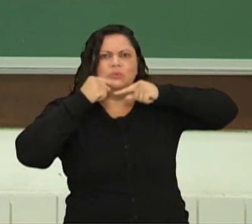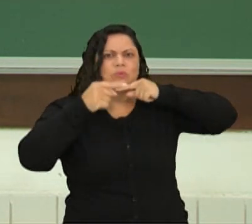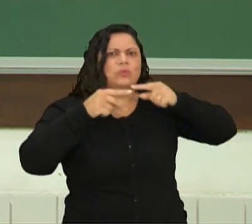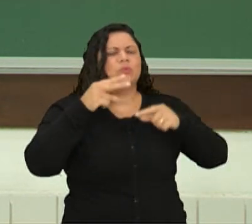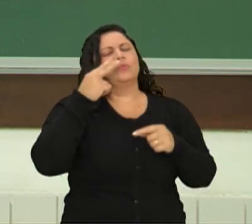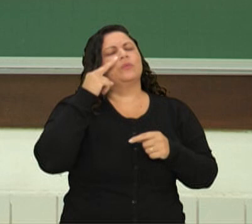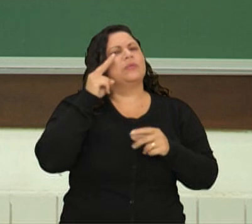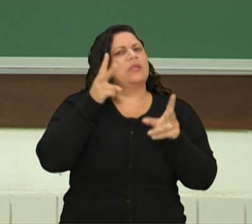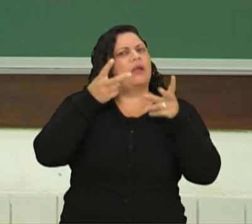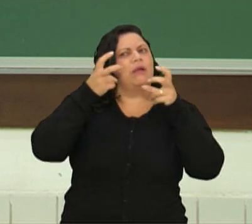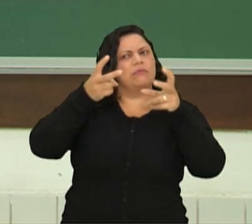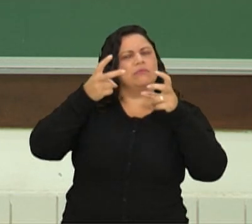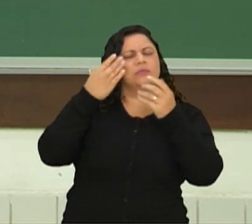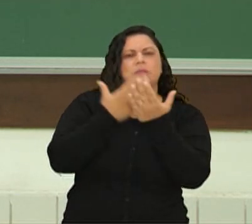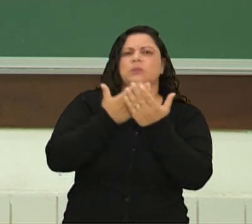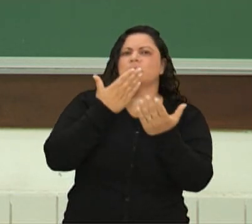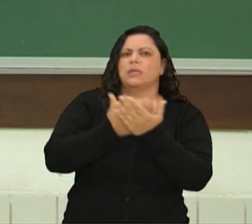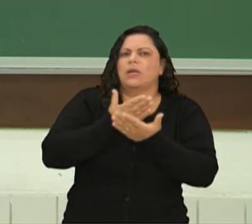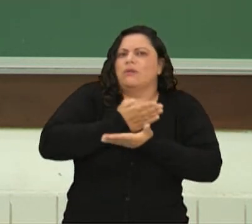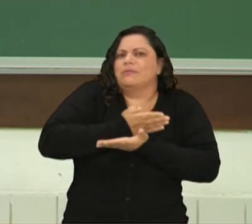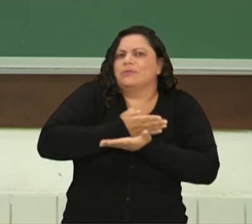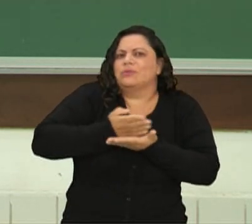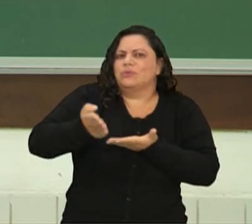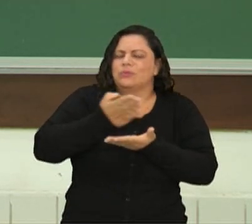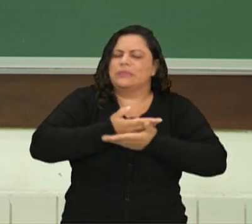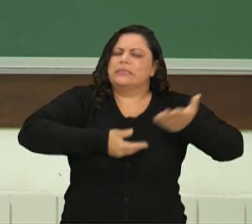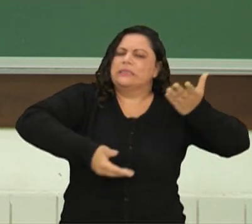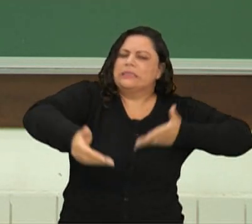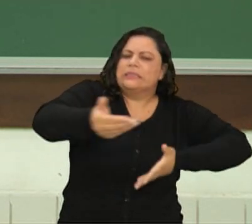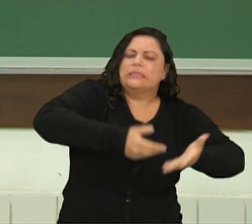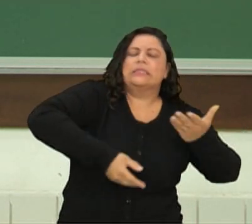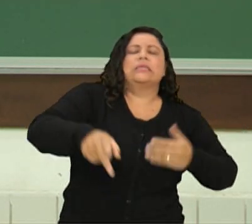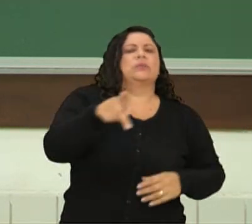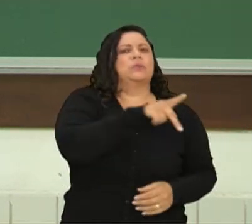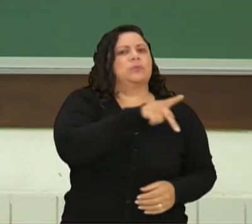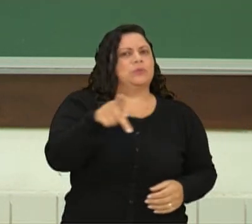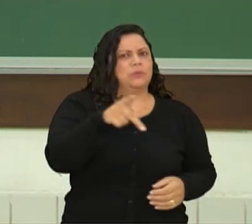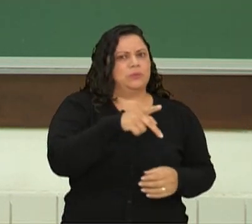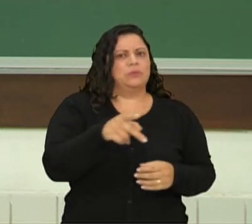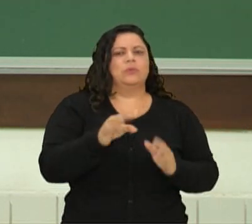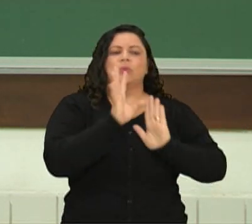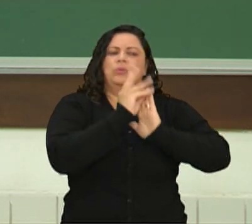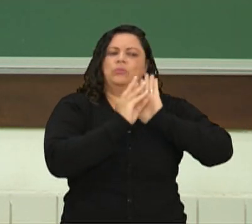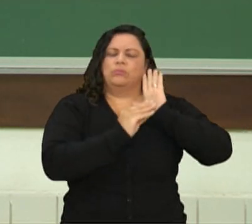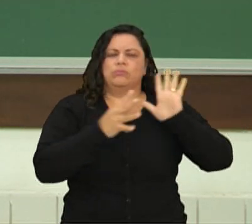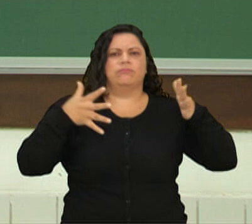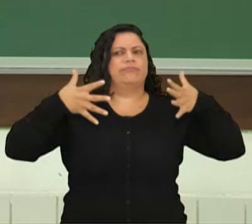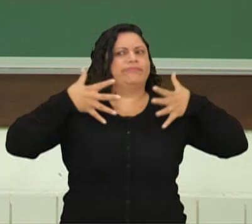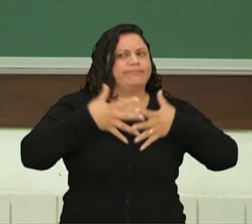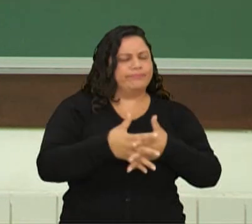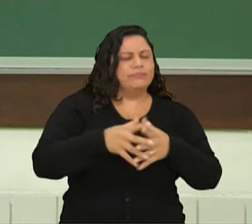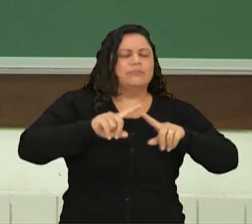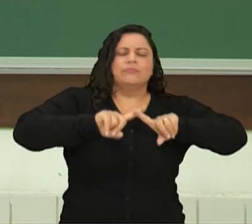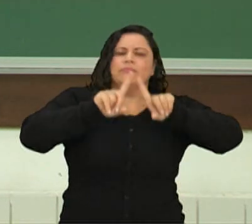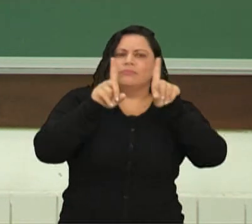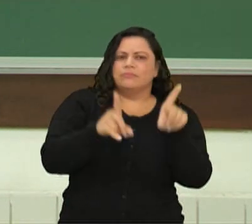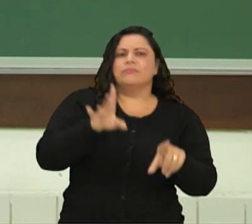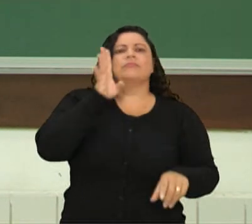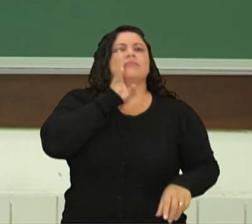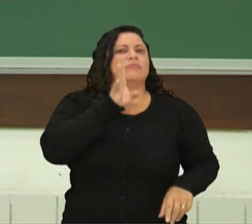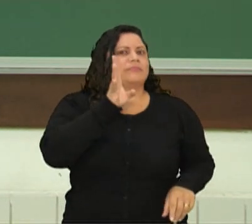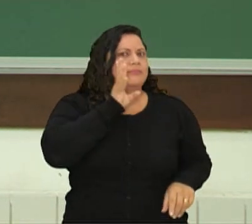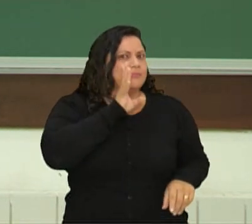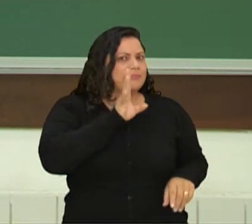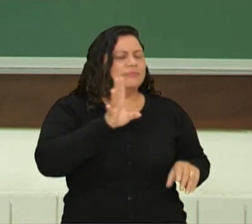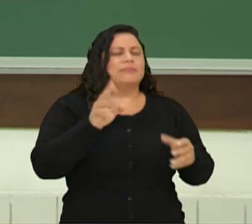início, interaja com seus professores, né? Este conteúdo é um pouquinho complexo, mas é muito bacana, né? E claro